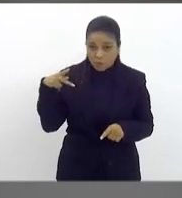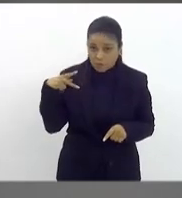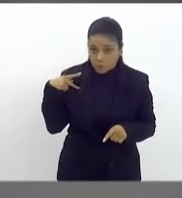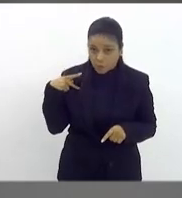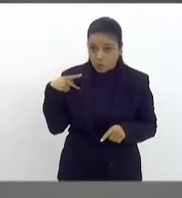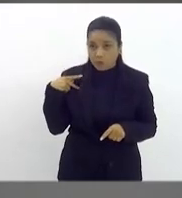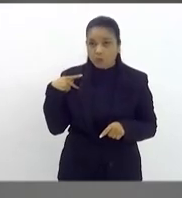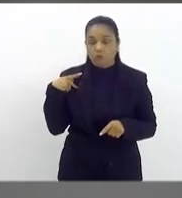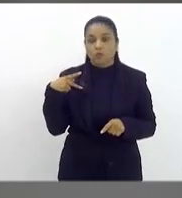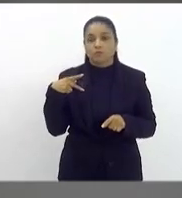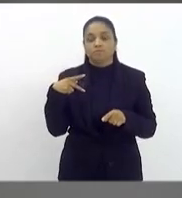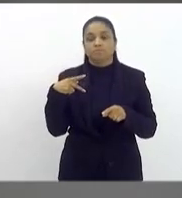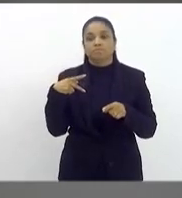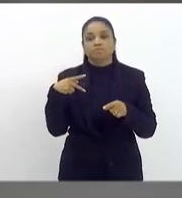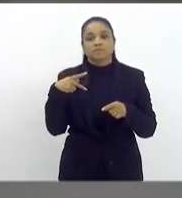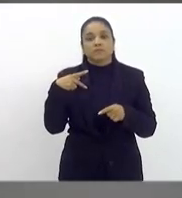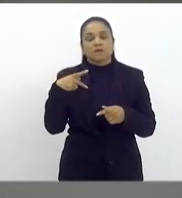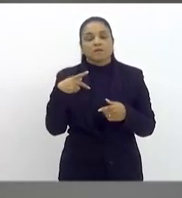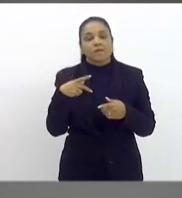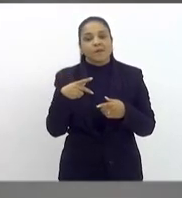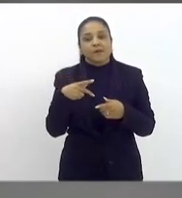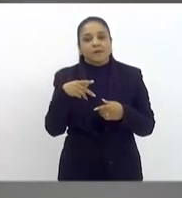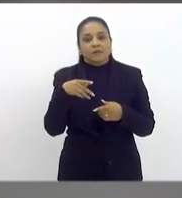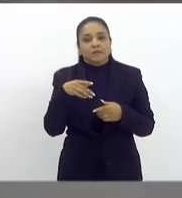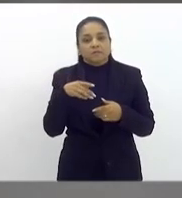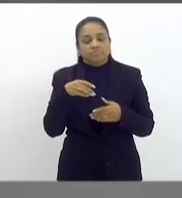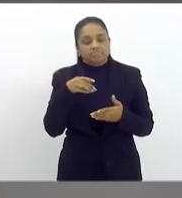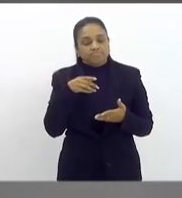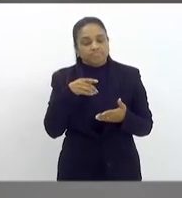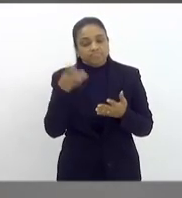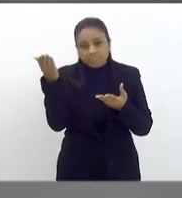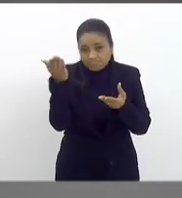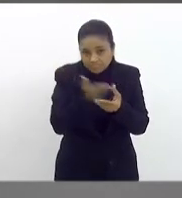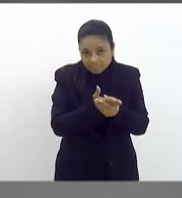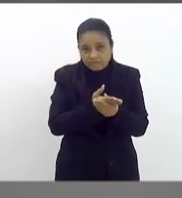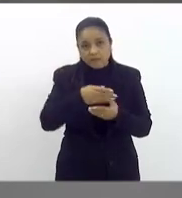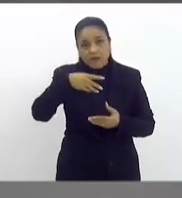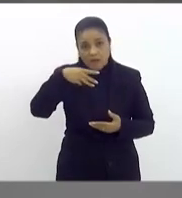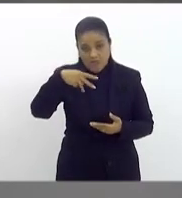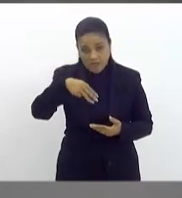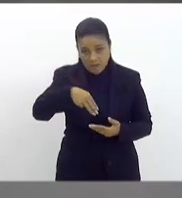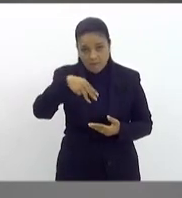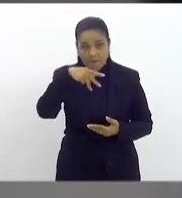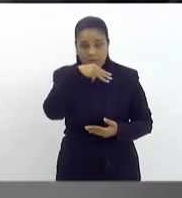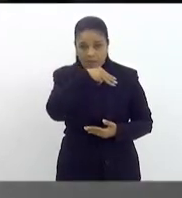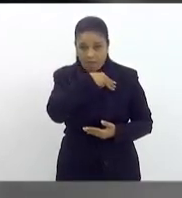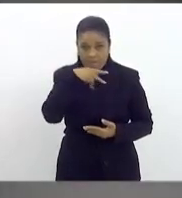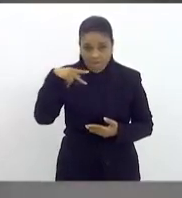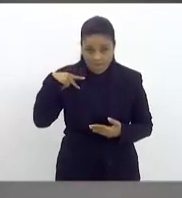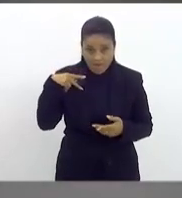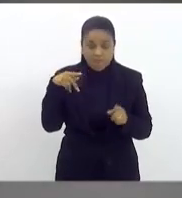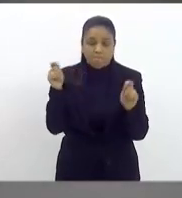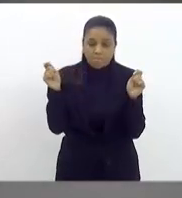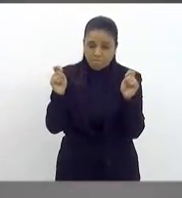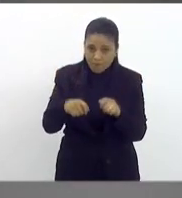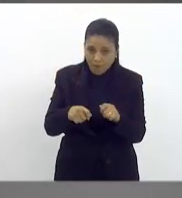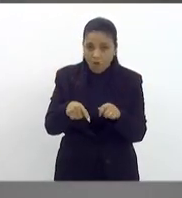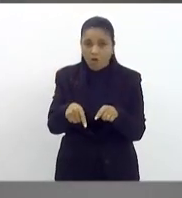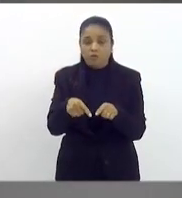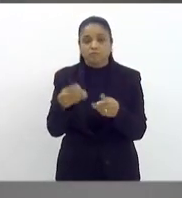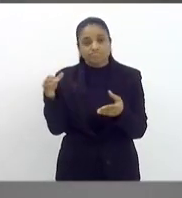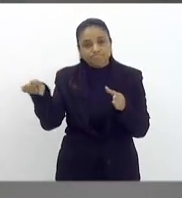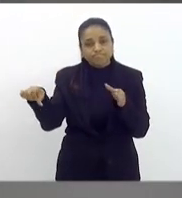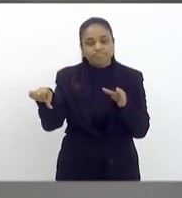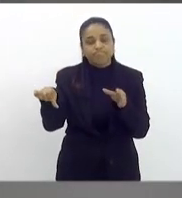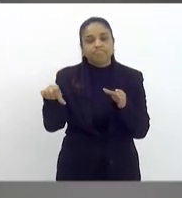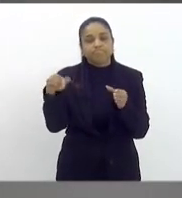vez oficiando o MP, essa ação pode tramitar normalmente. Ação penal pública incondicionada. É o